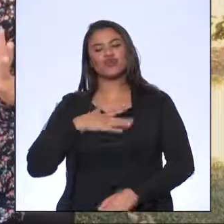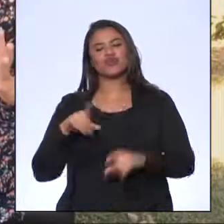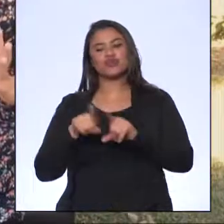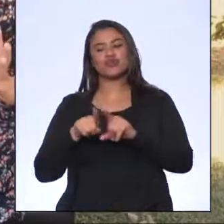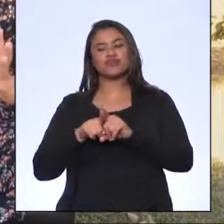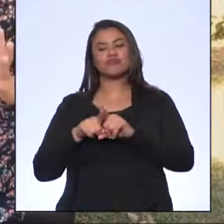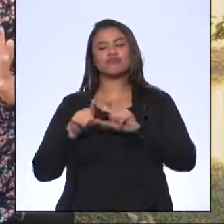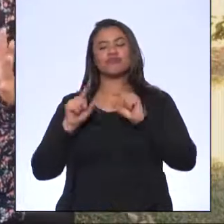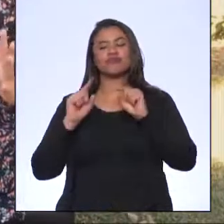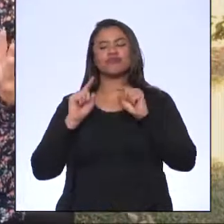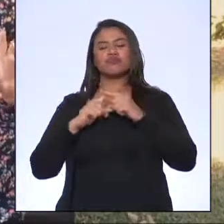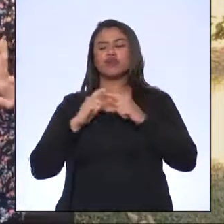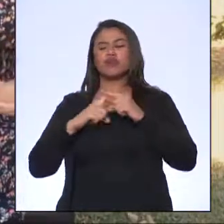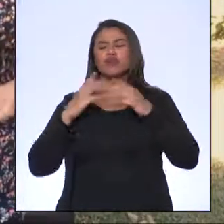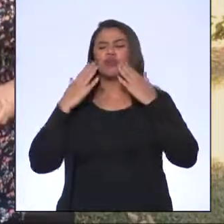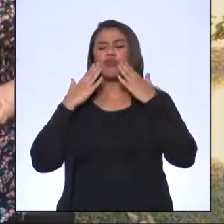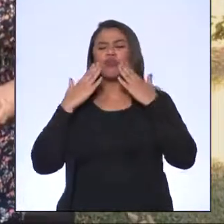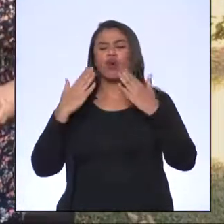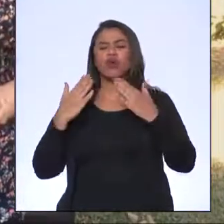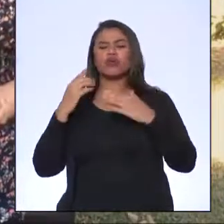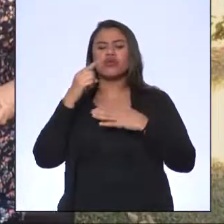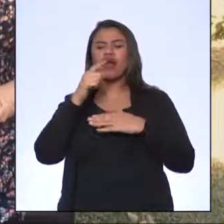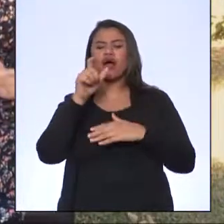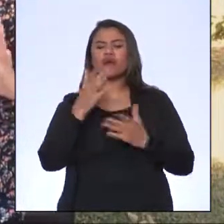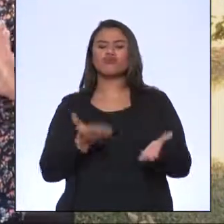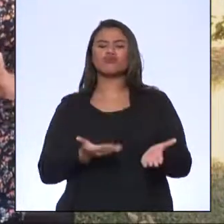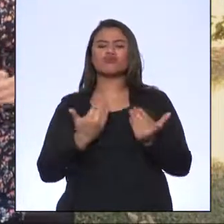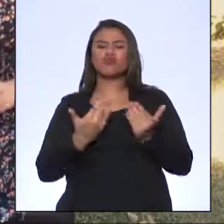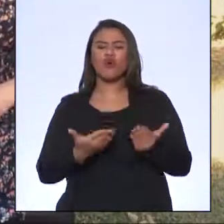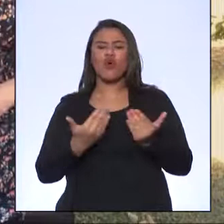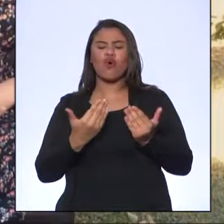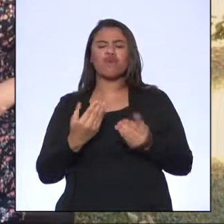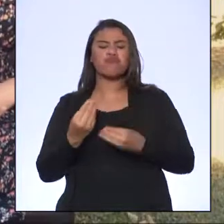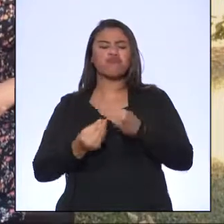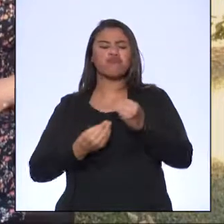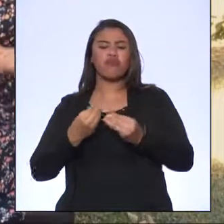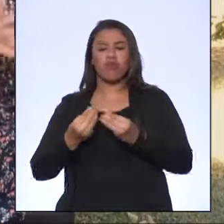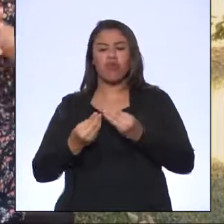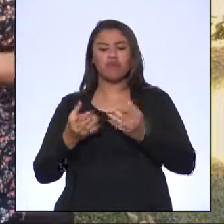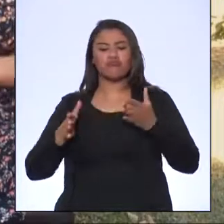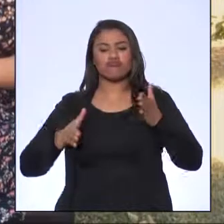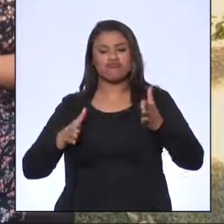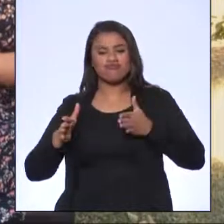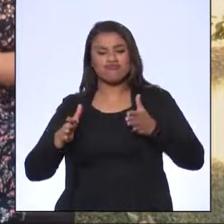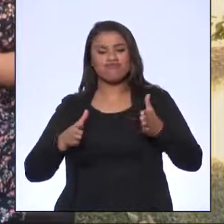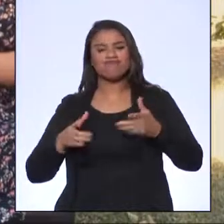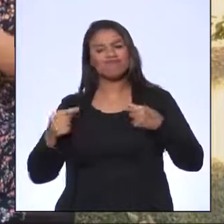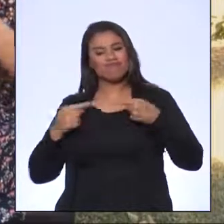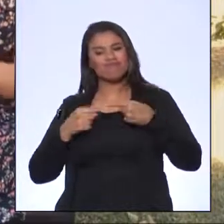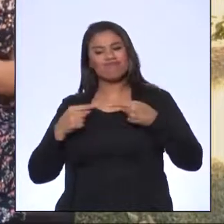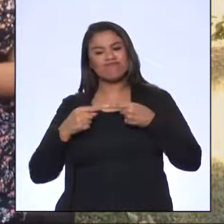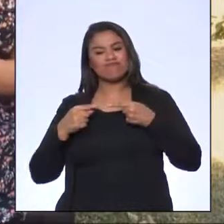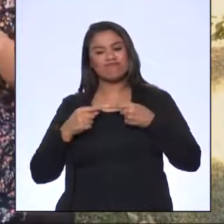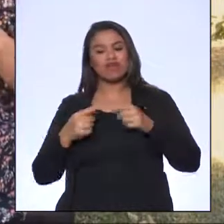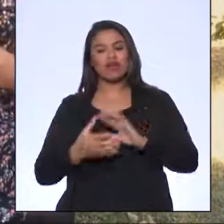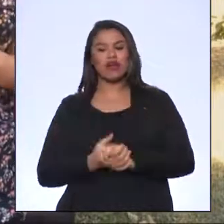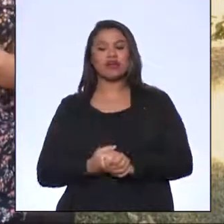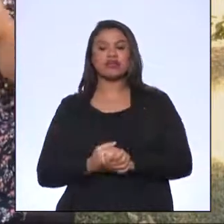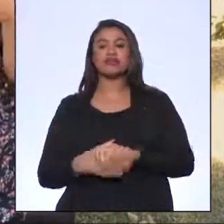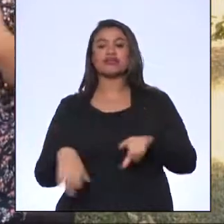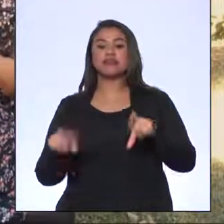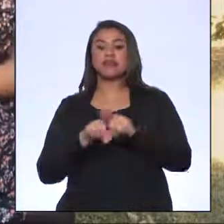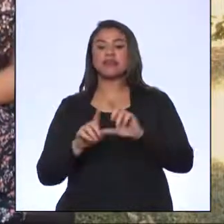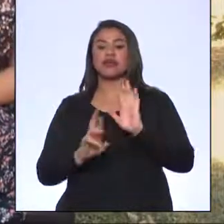indica, representa o que estava acontecendo com os jovens do Mali nesse período. Mas veja só, ela representa o que